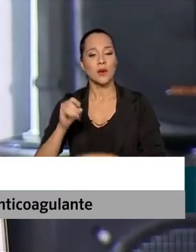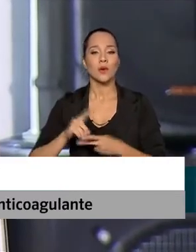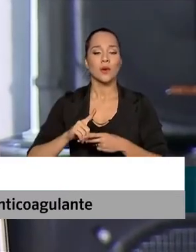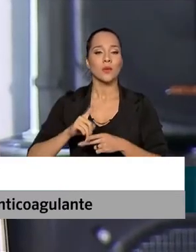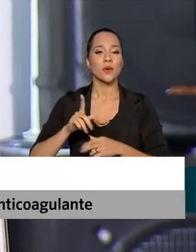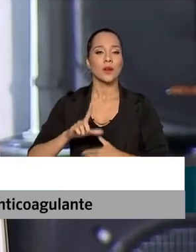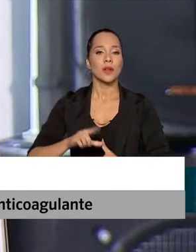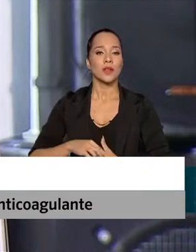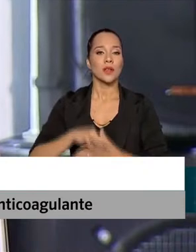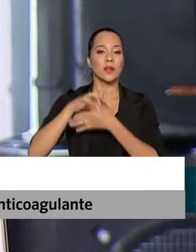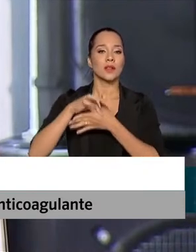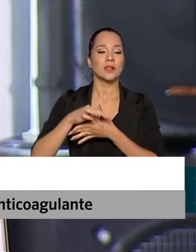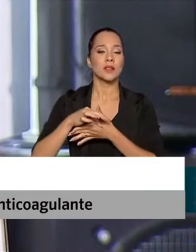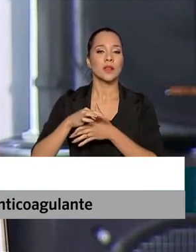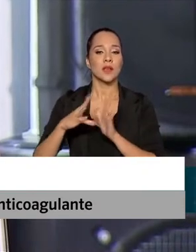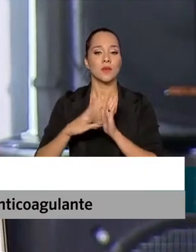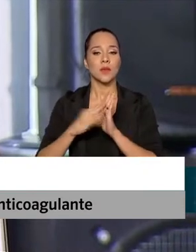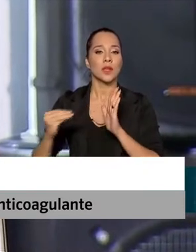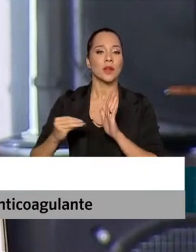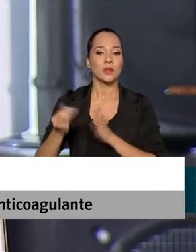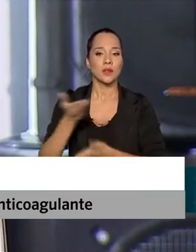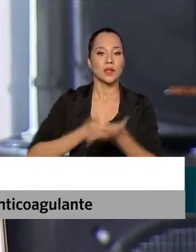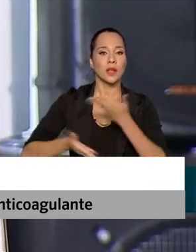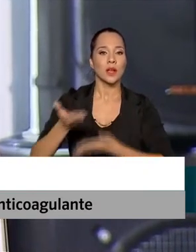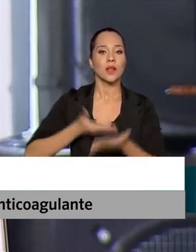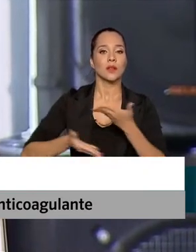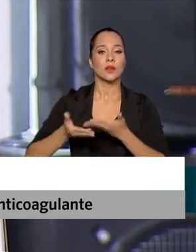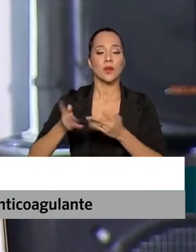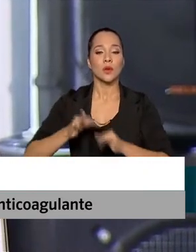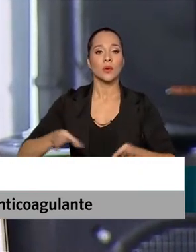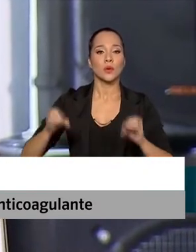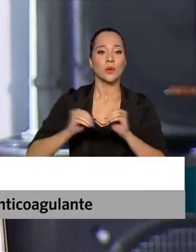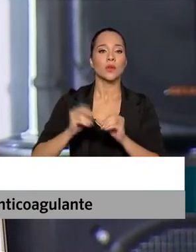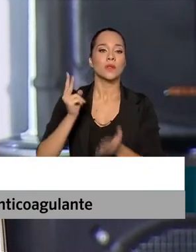e exemplo, pela lealdade no trato e consideração